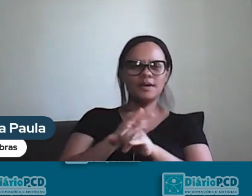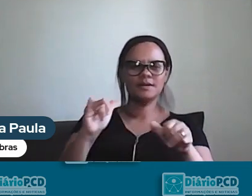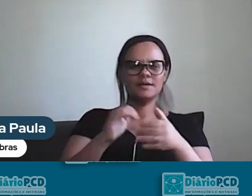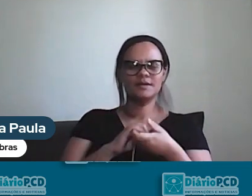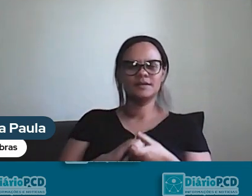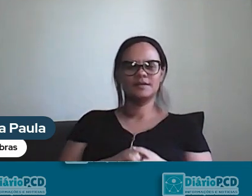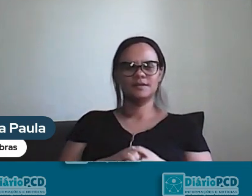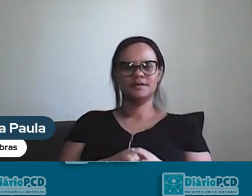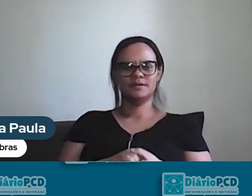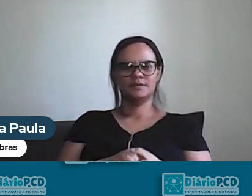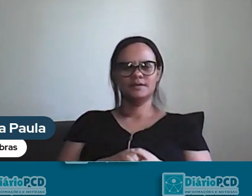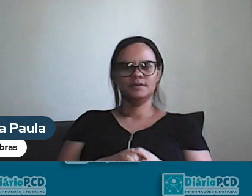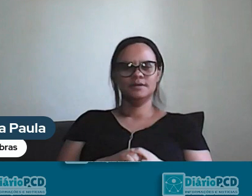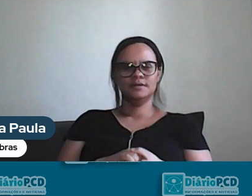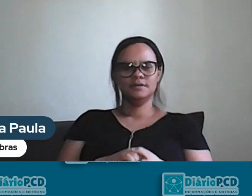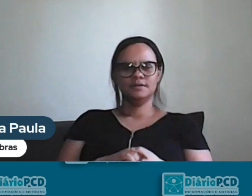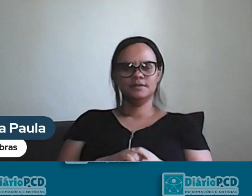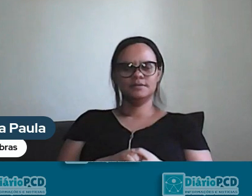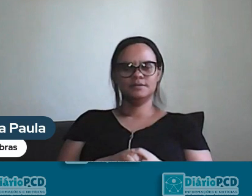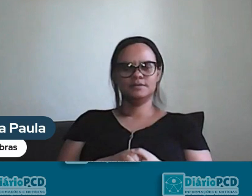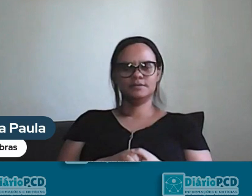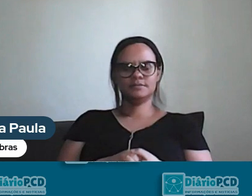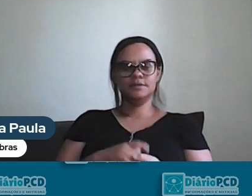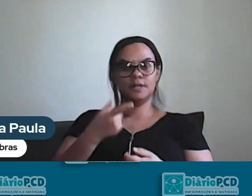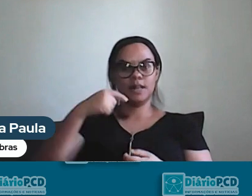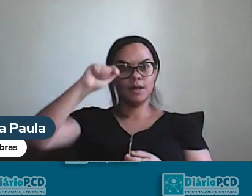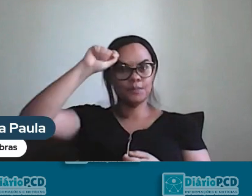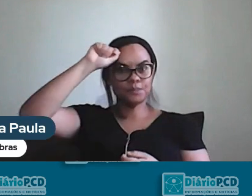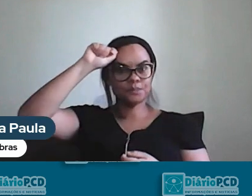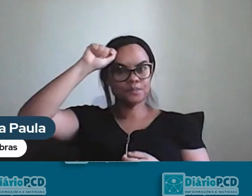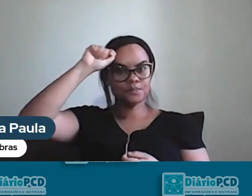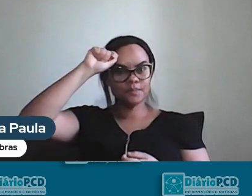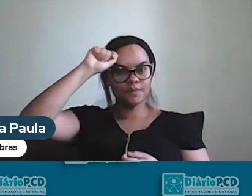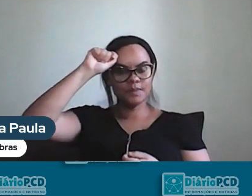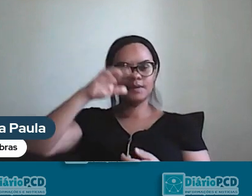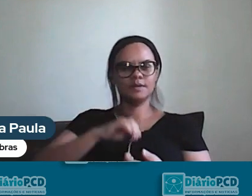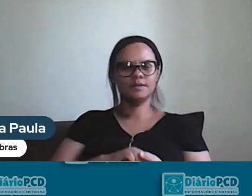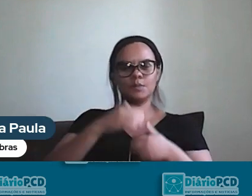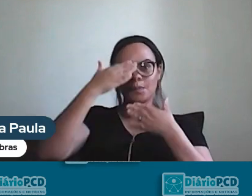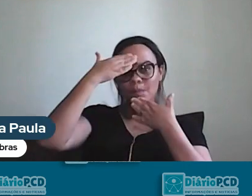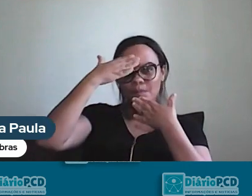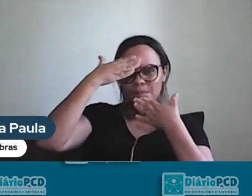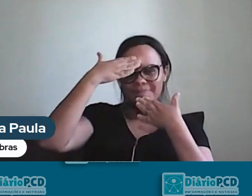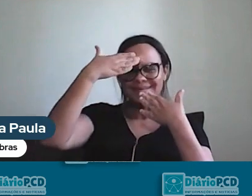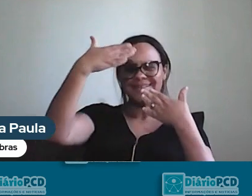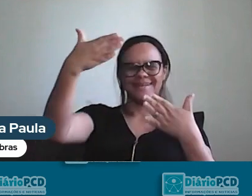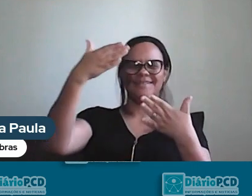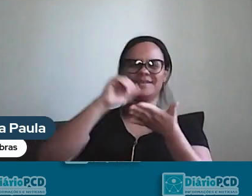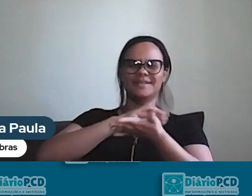for inscrito no canal, se inscreva. Ana Paula Navarrete Zíngaro, muito obrigado. Ana Paula